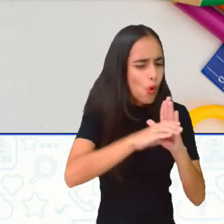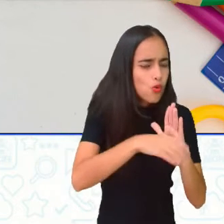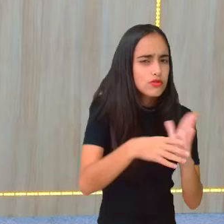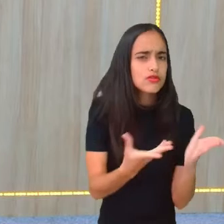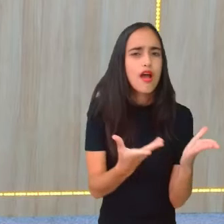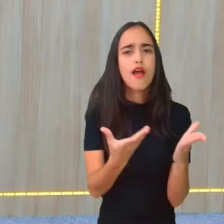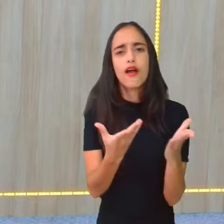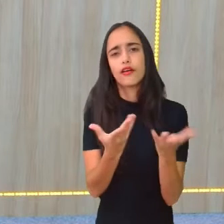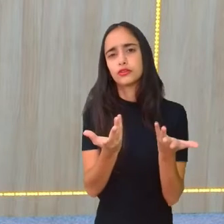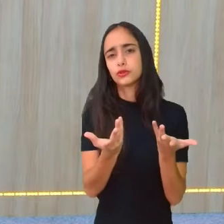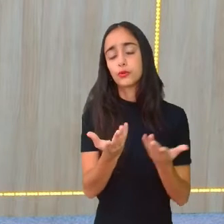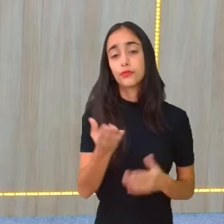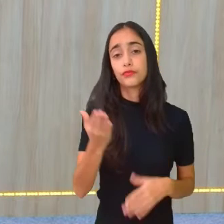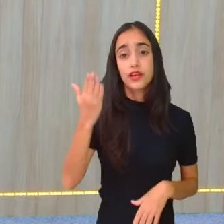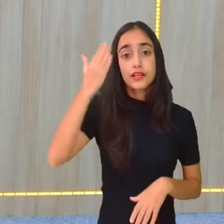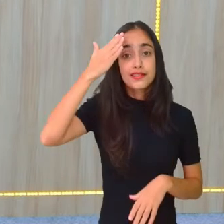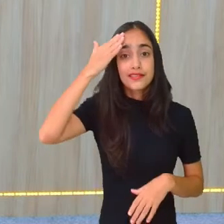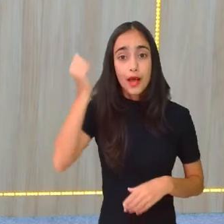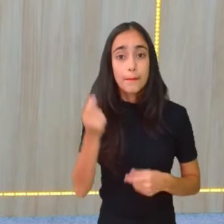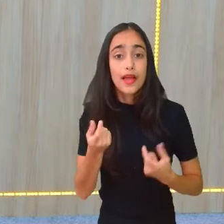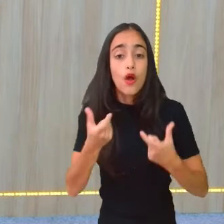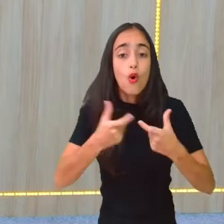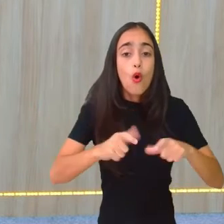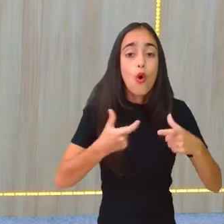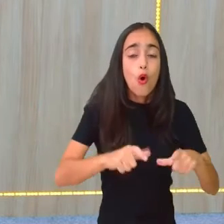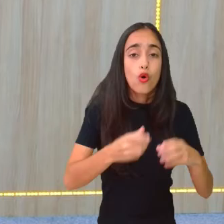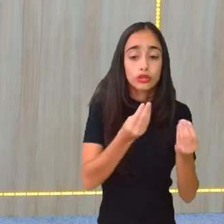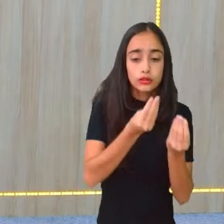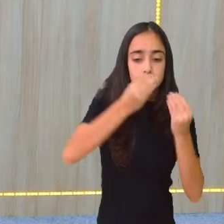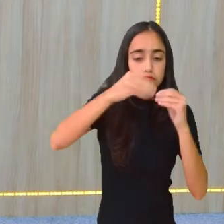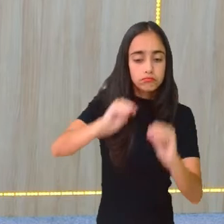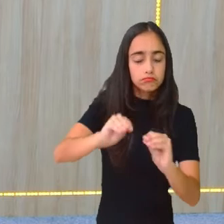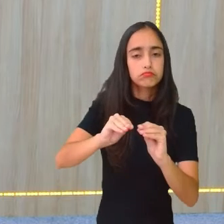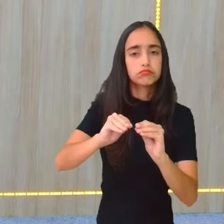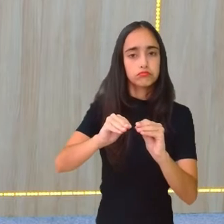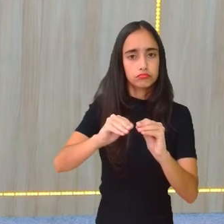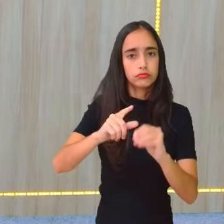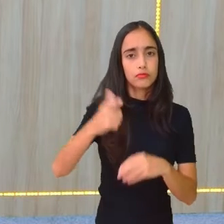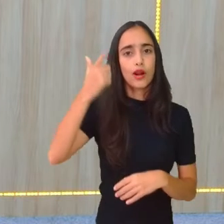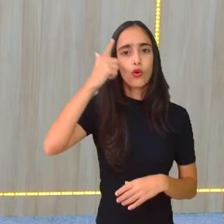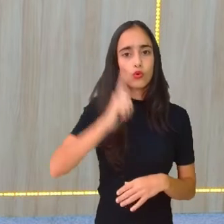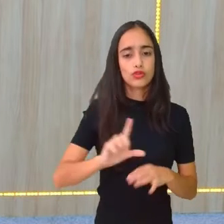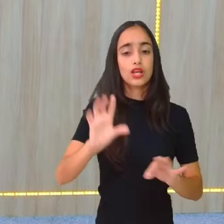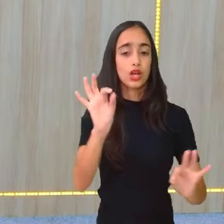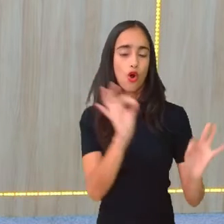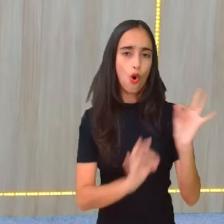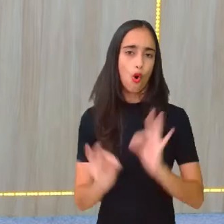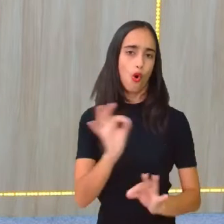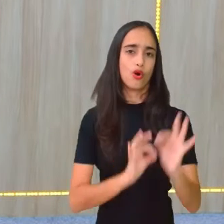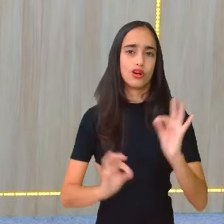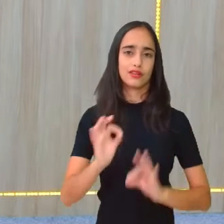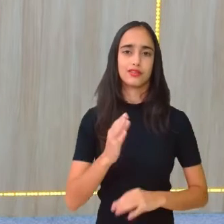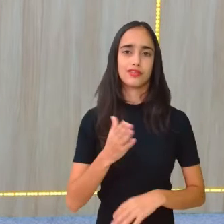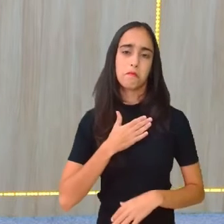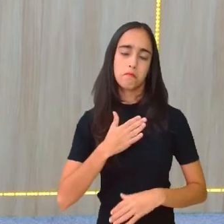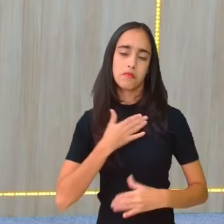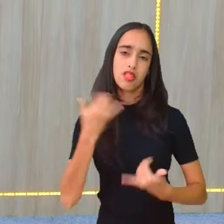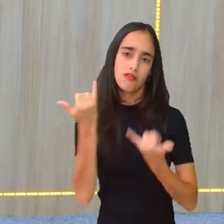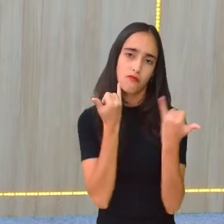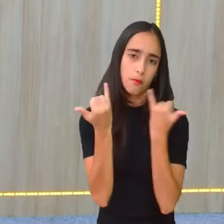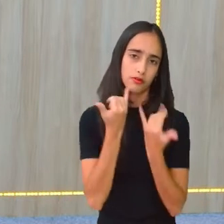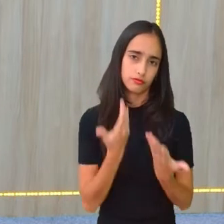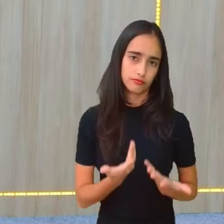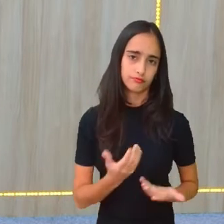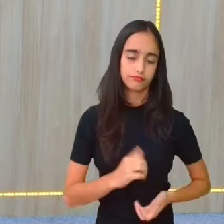substantivo, saber onde é que ele se aplica para poder, então, ir organizando as minhas informações. Eu